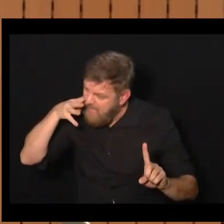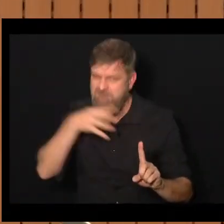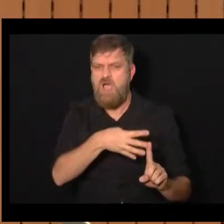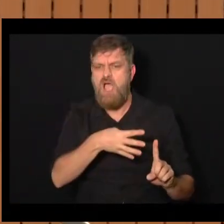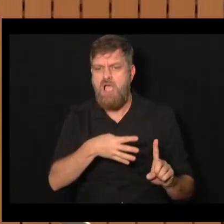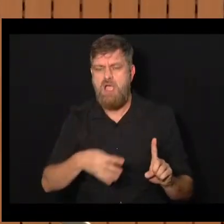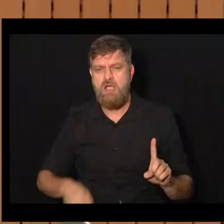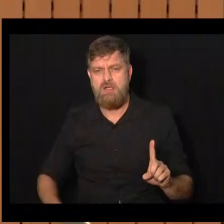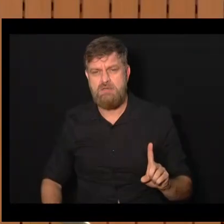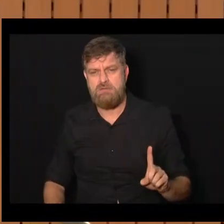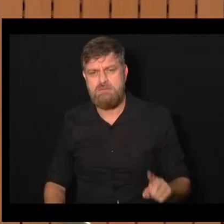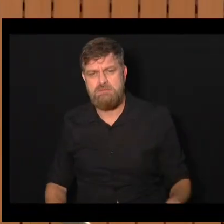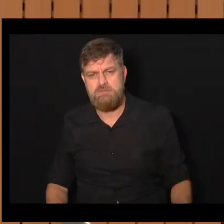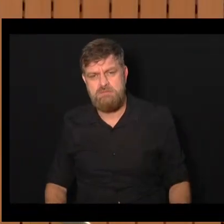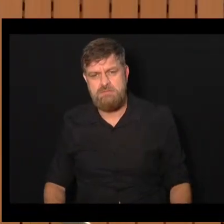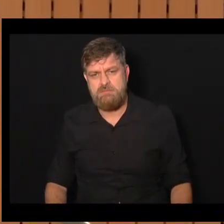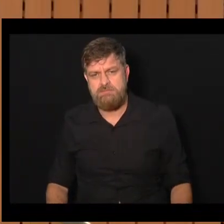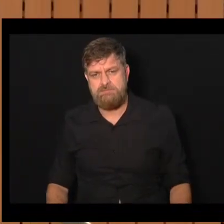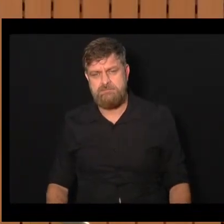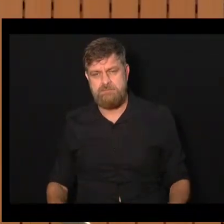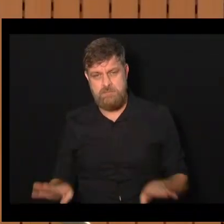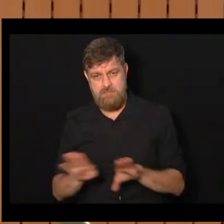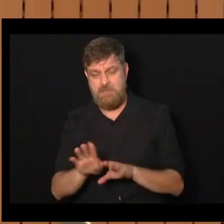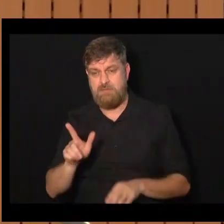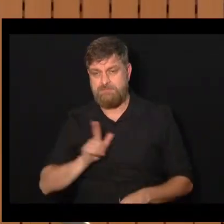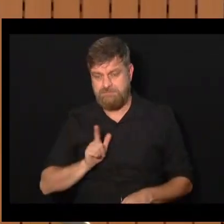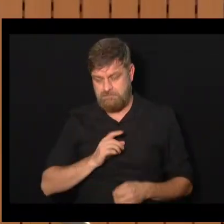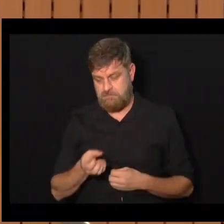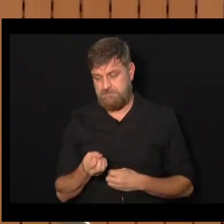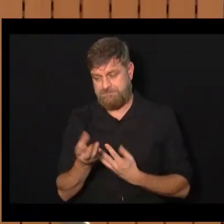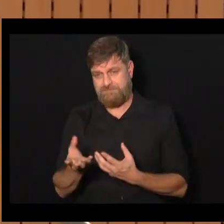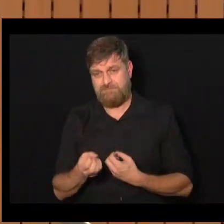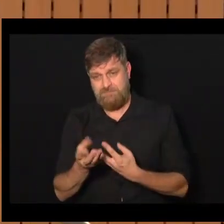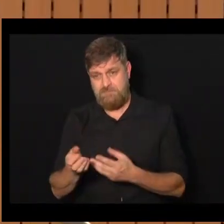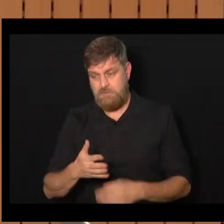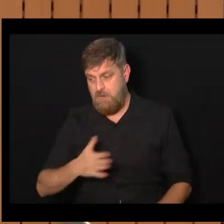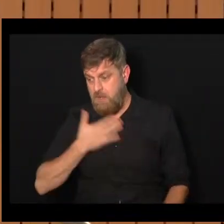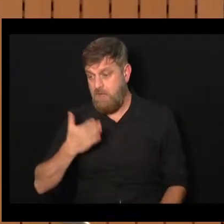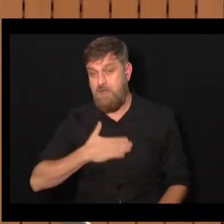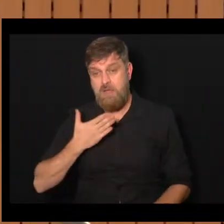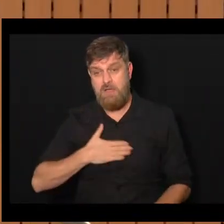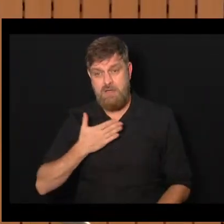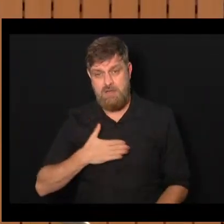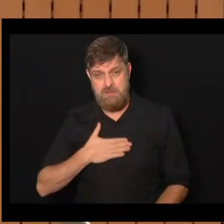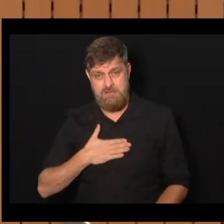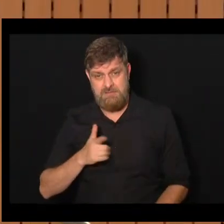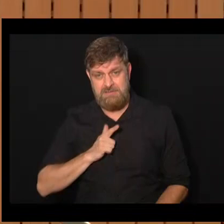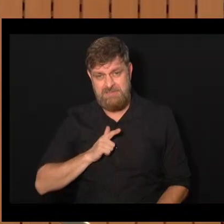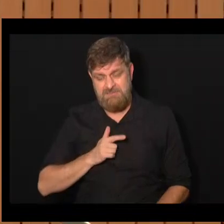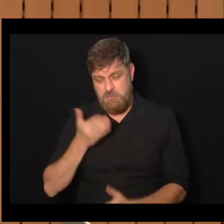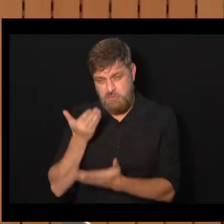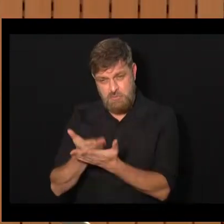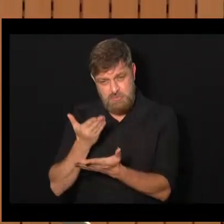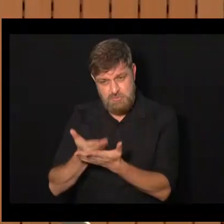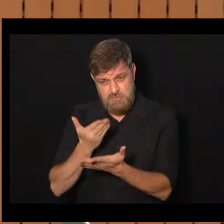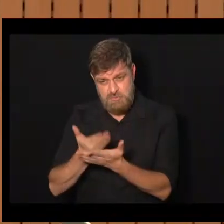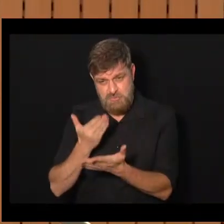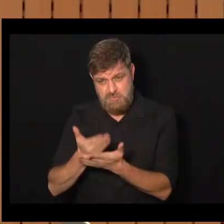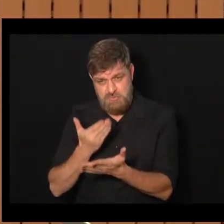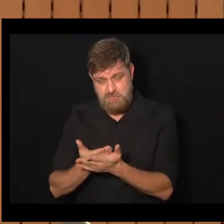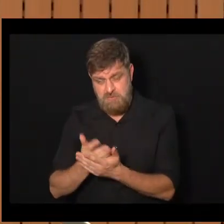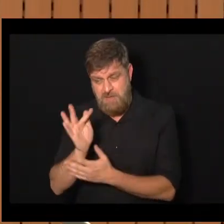engravida. A gente trouxe aqui alguns dados que são chocantes. Um estudo publicado pela